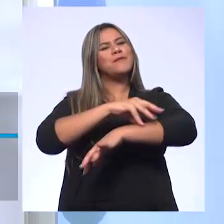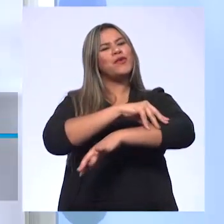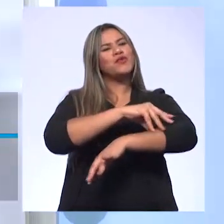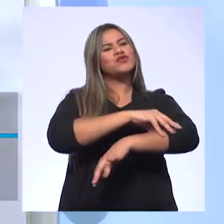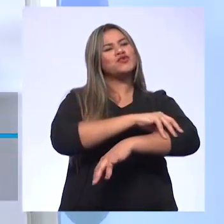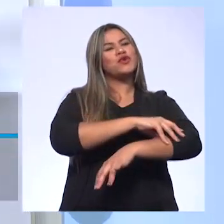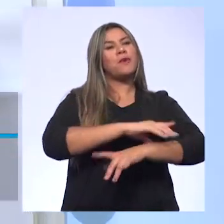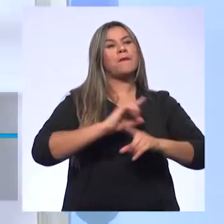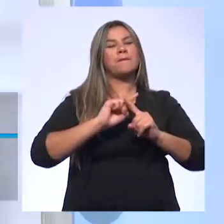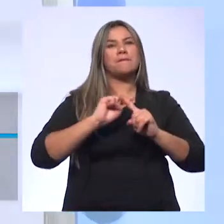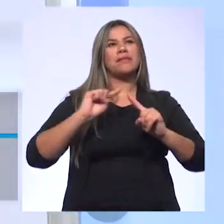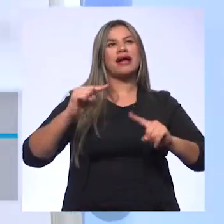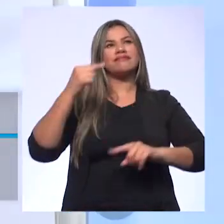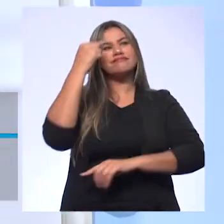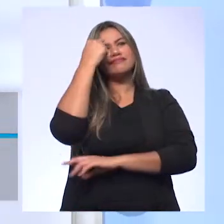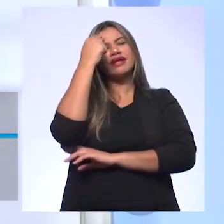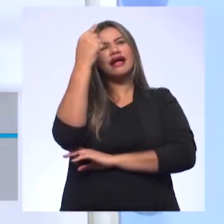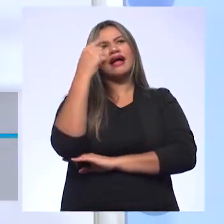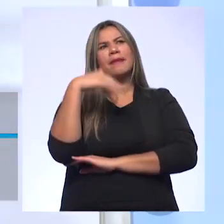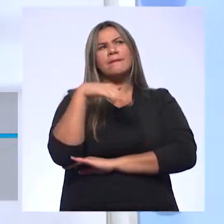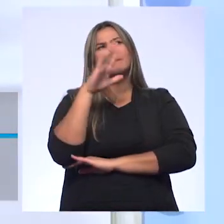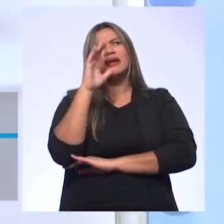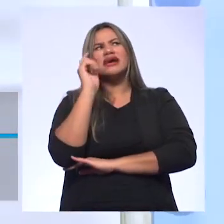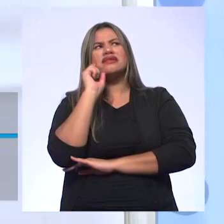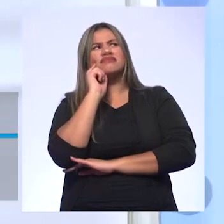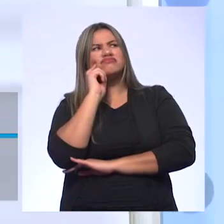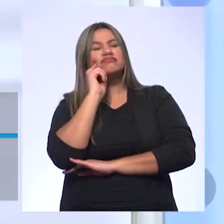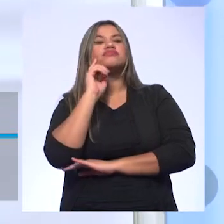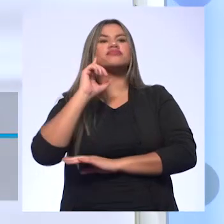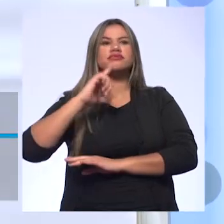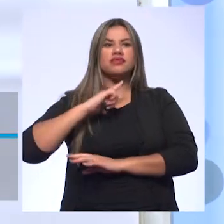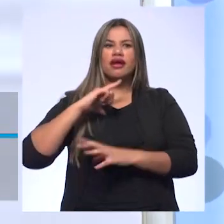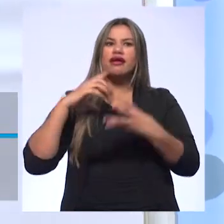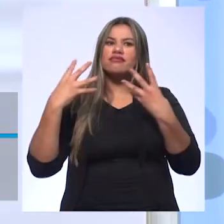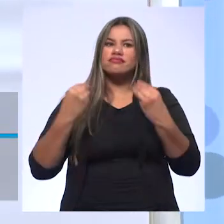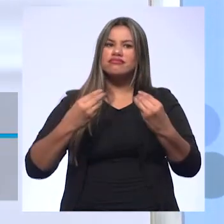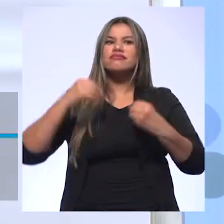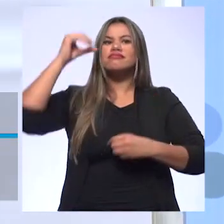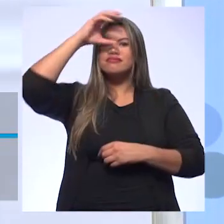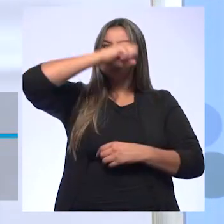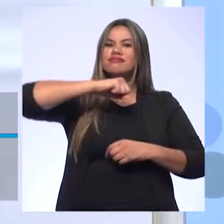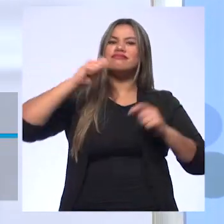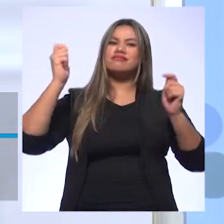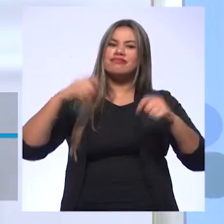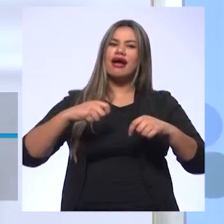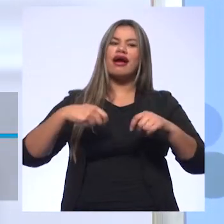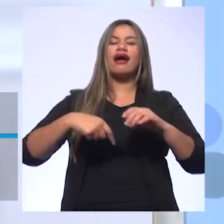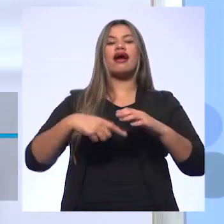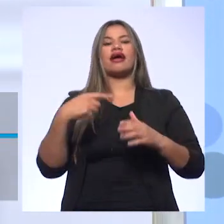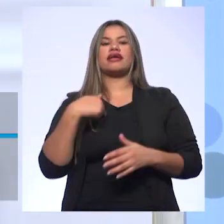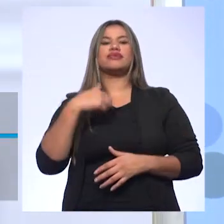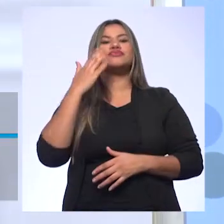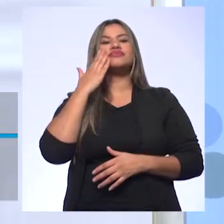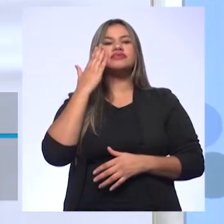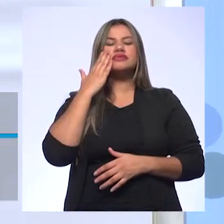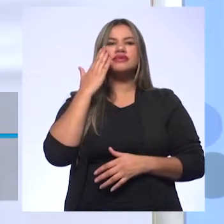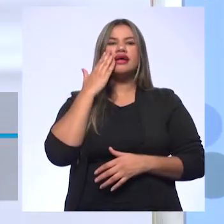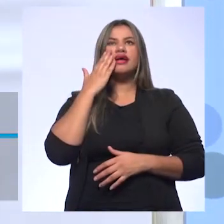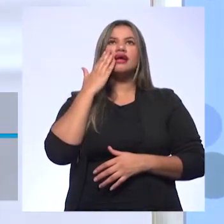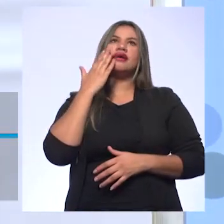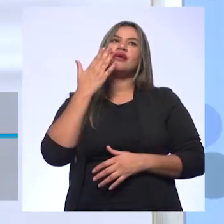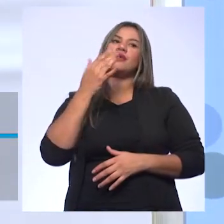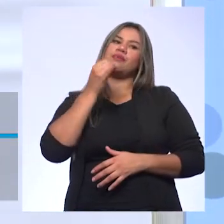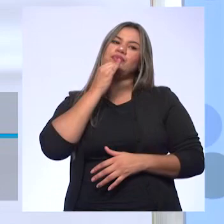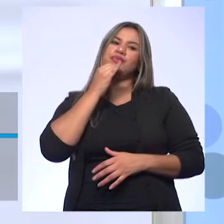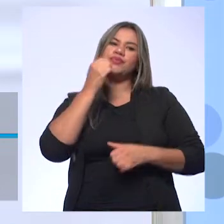mas não tem nenhuma coisinha a mais que eu possa saber. Não, tem coisas que eu posso saber. Quer dizer, eu sabia um pouquinho das coisas que eu vou falar aqui